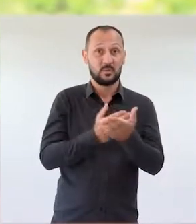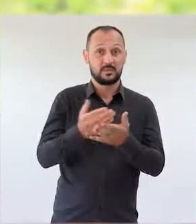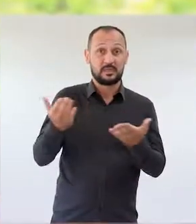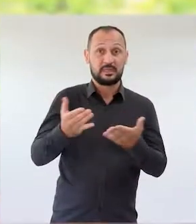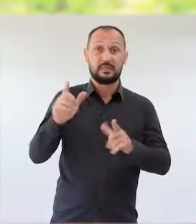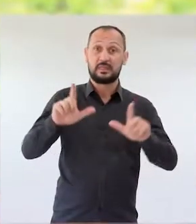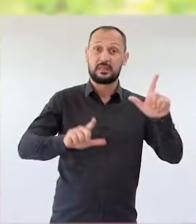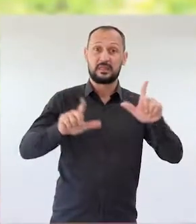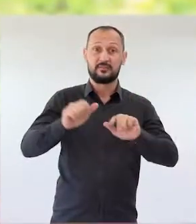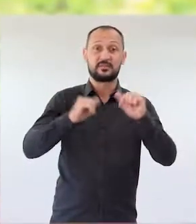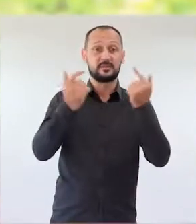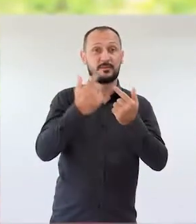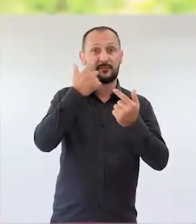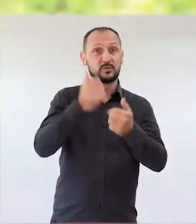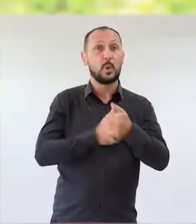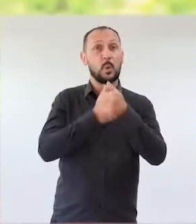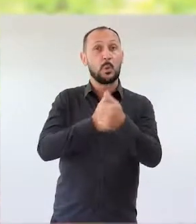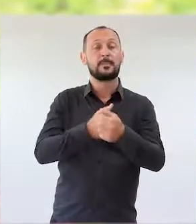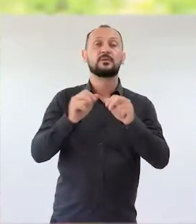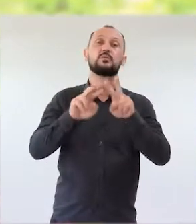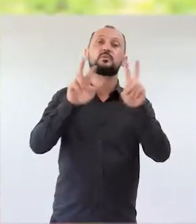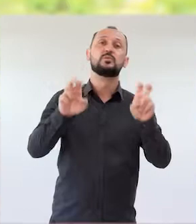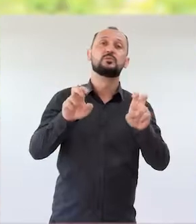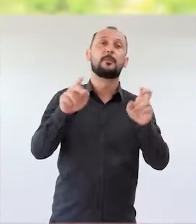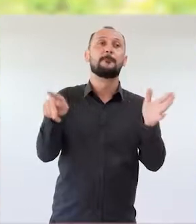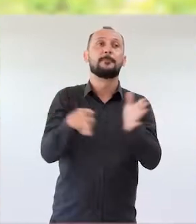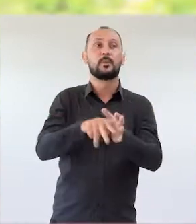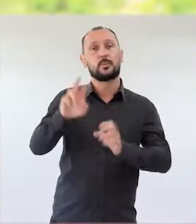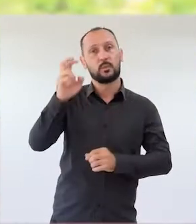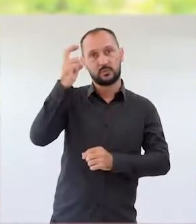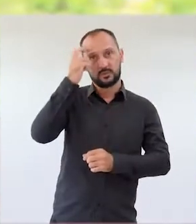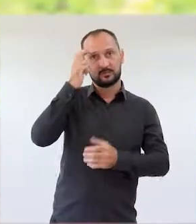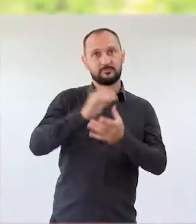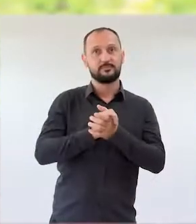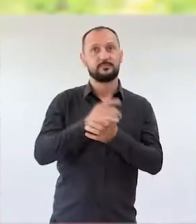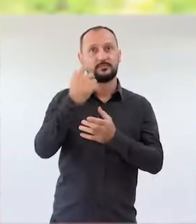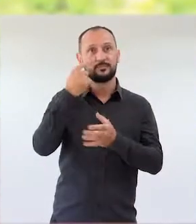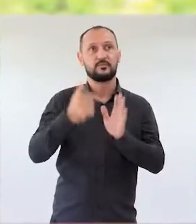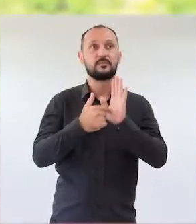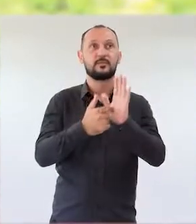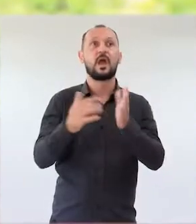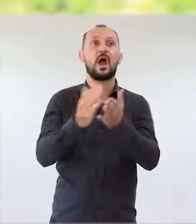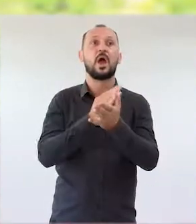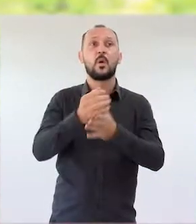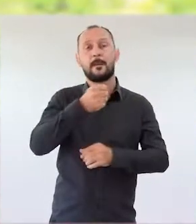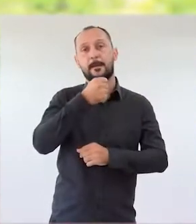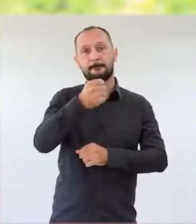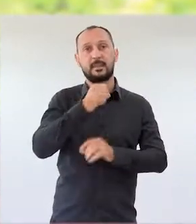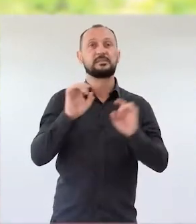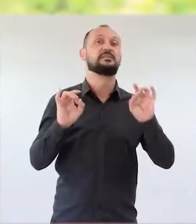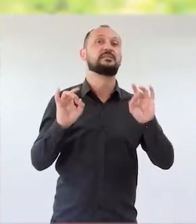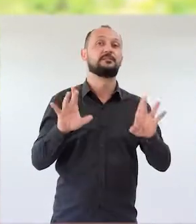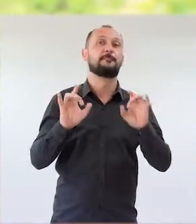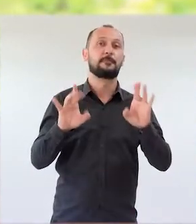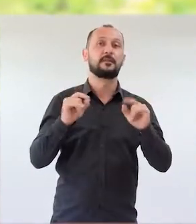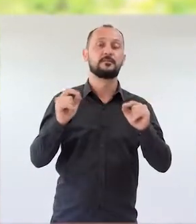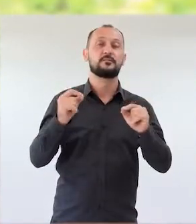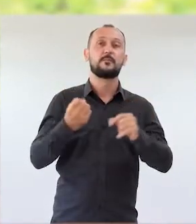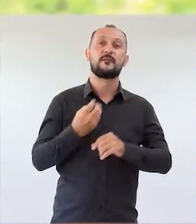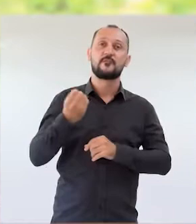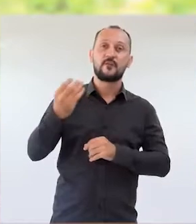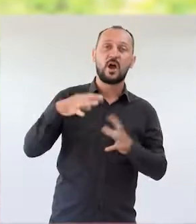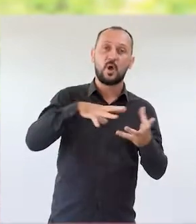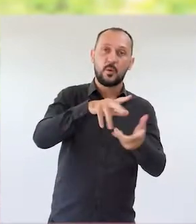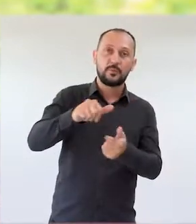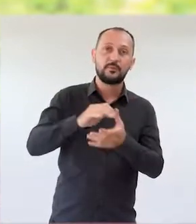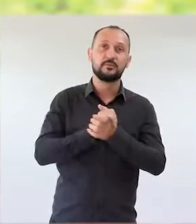Olá! Aqui na TV Assembleia você também acompanha assuntos culturais. Vamos trazer reportagens